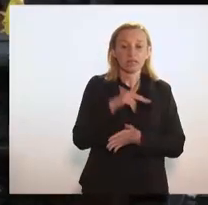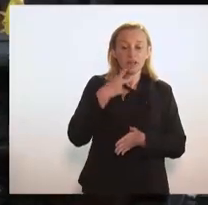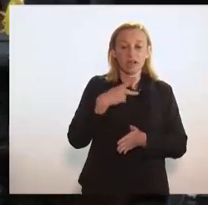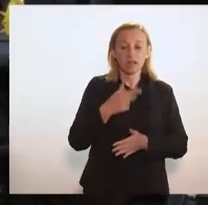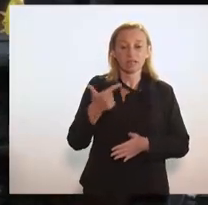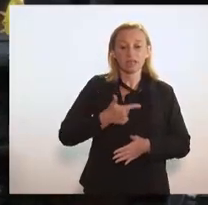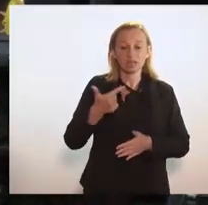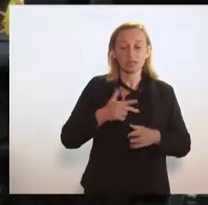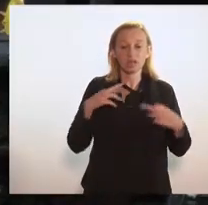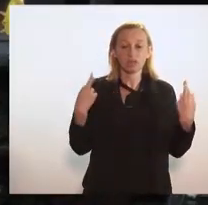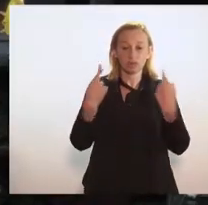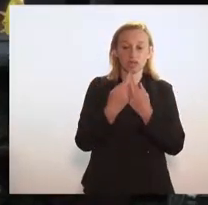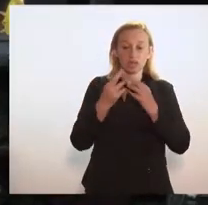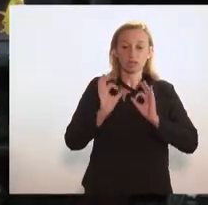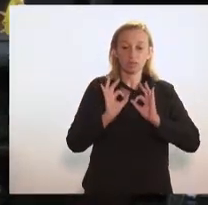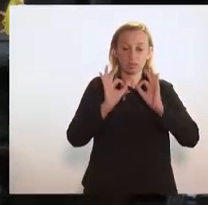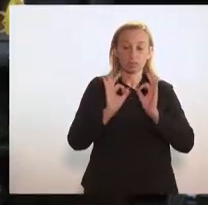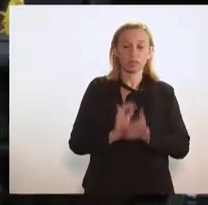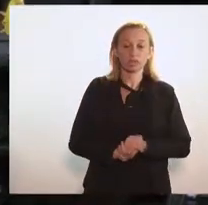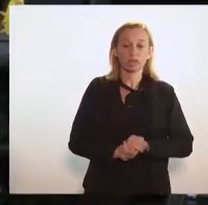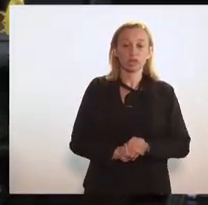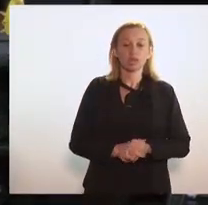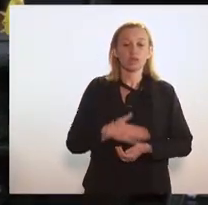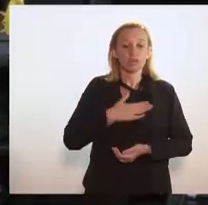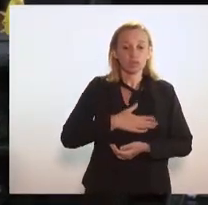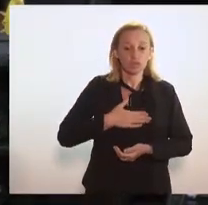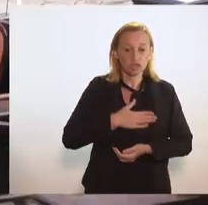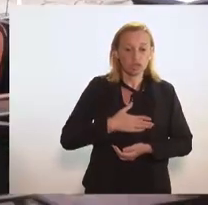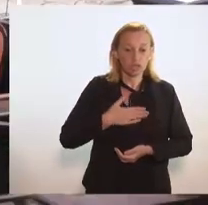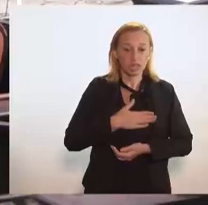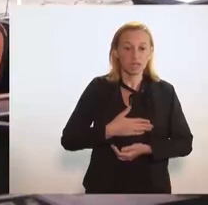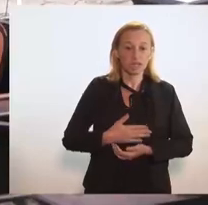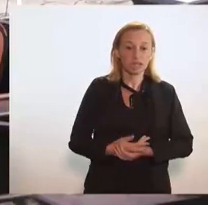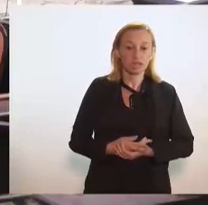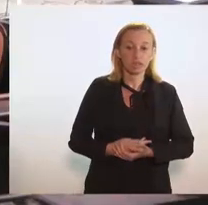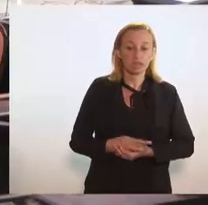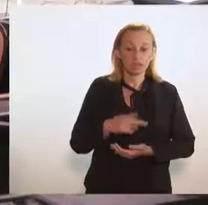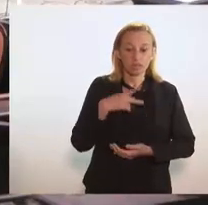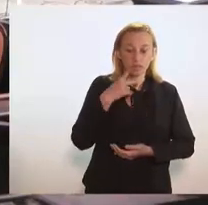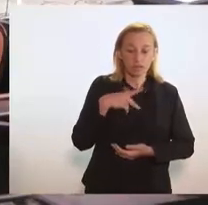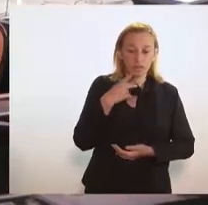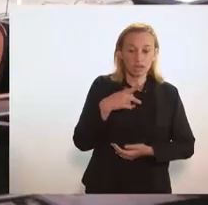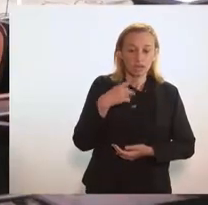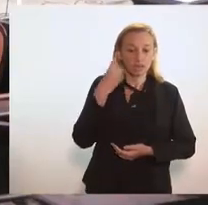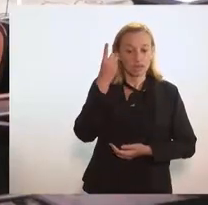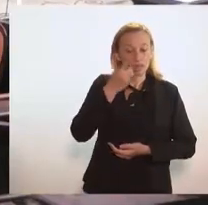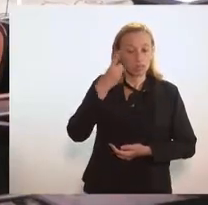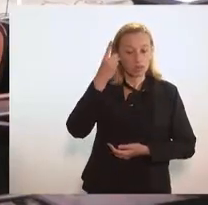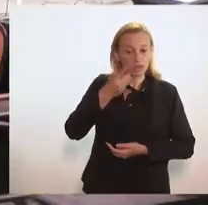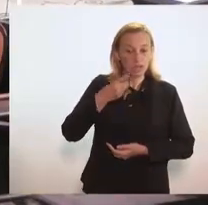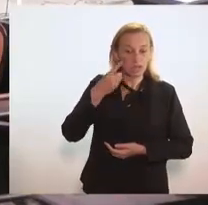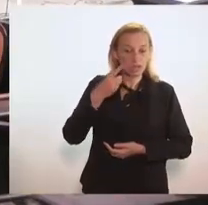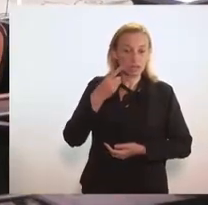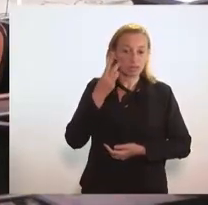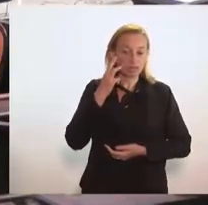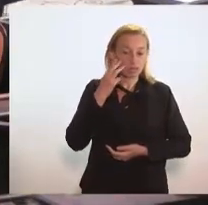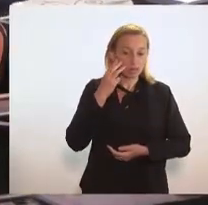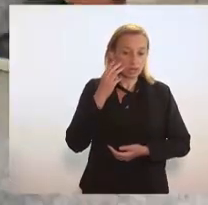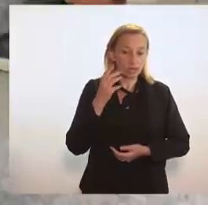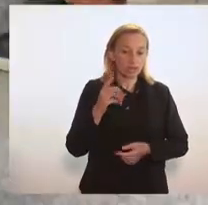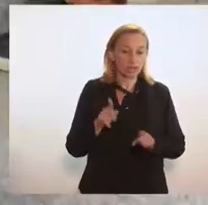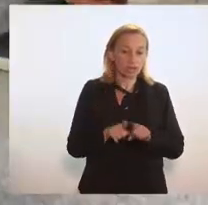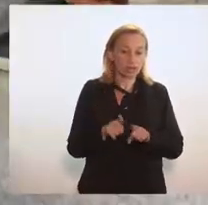segunda Oi eu gostaria já que foi franqueado para o deputado waldeck a Marta Rocha dorme colocou